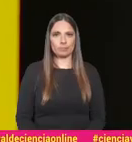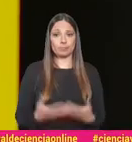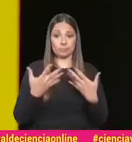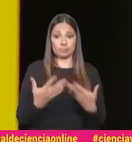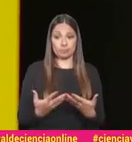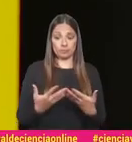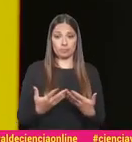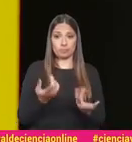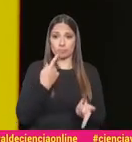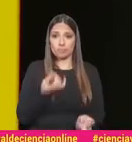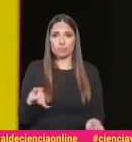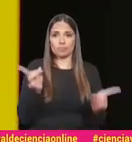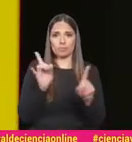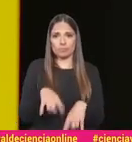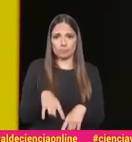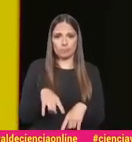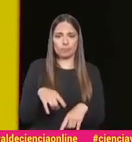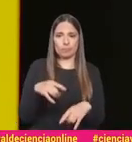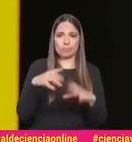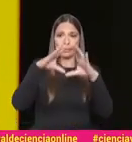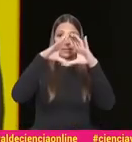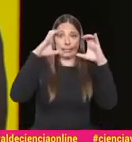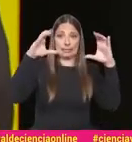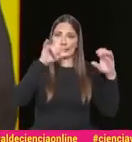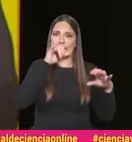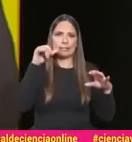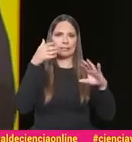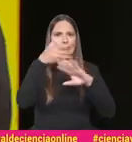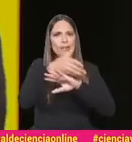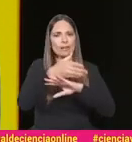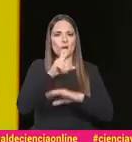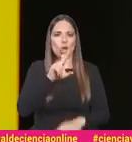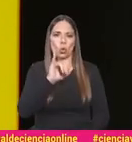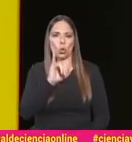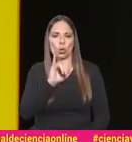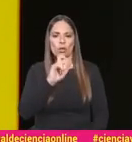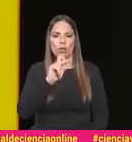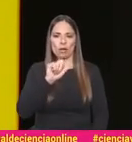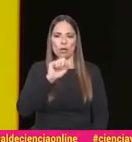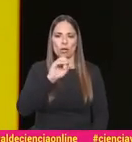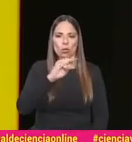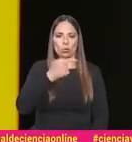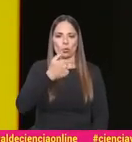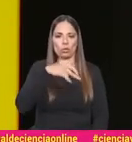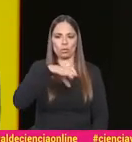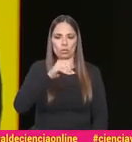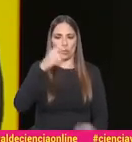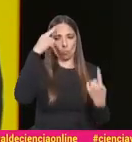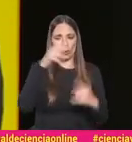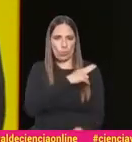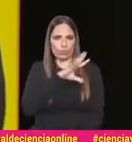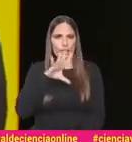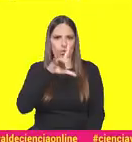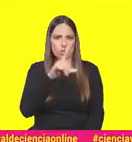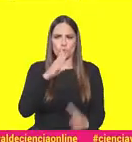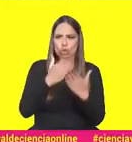E agora vamos para mais uma chamada por Skype e agora com Rui Agostinho. Ele é astrónomo e professor da Universidade de Lisboa e é